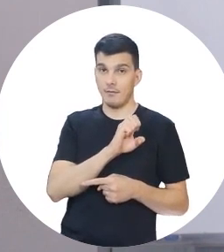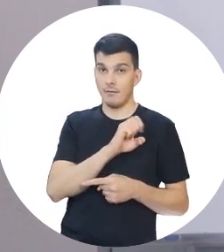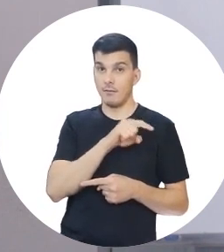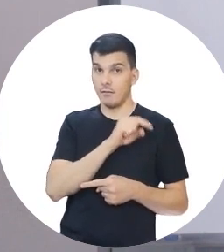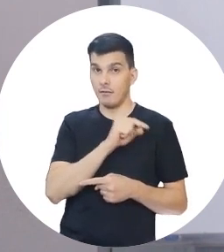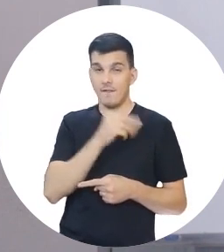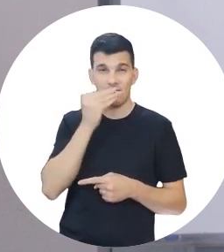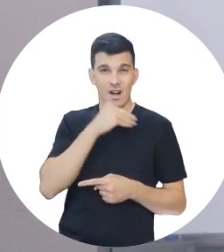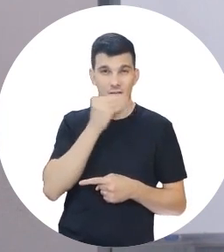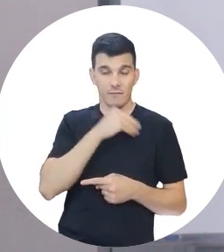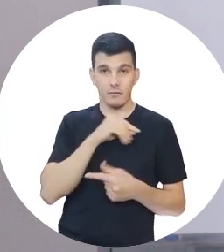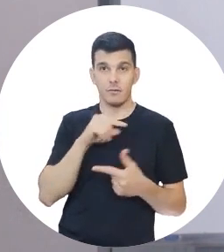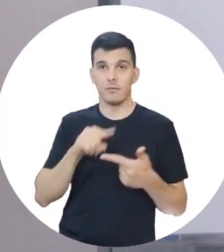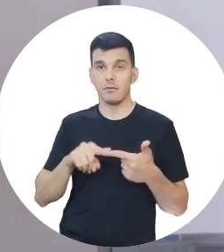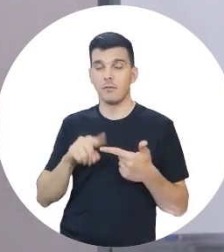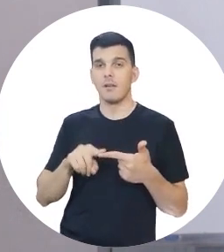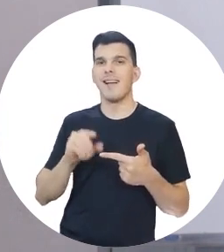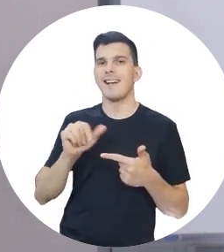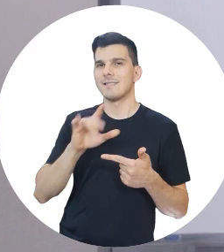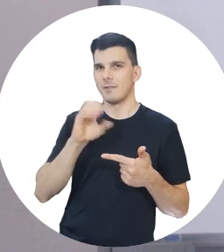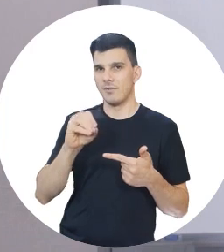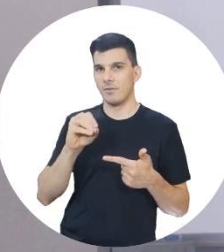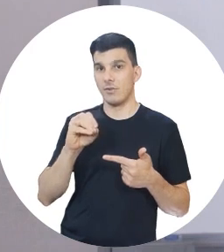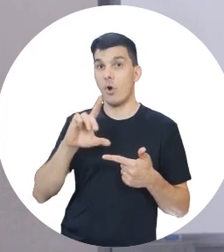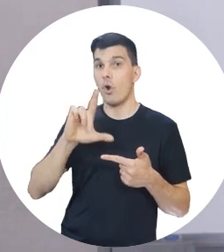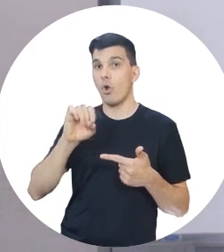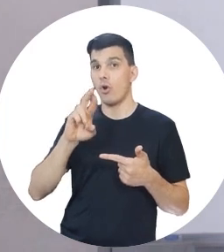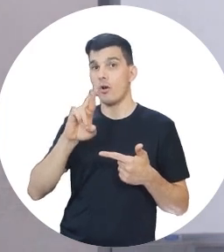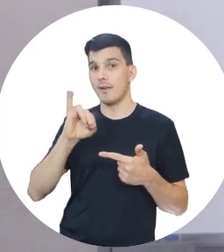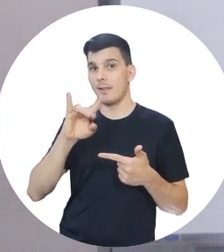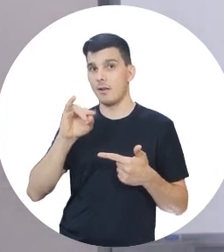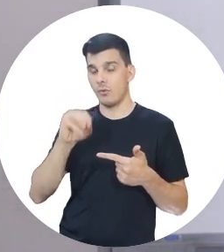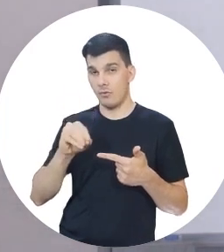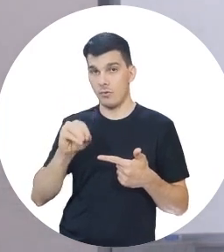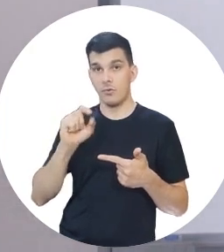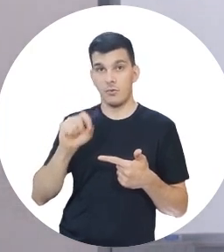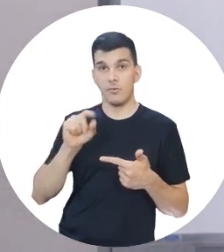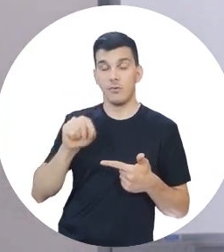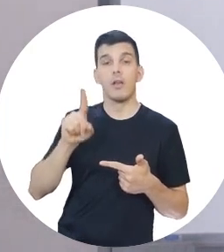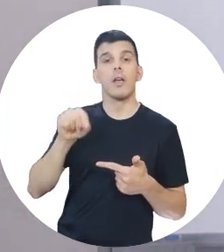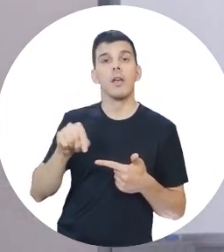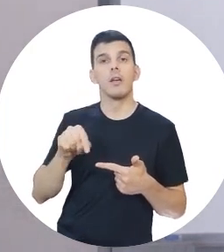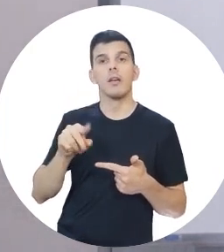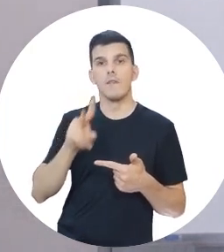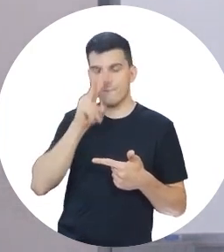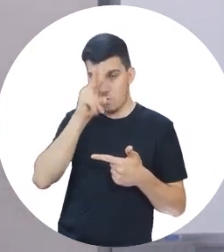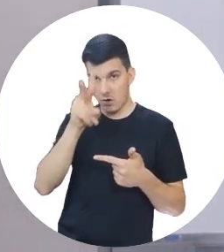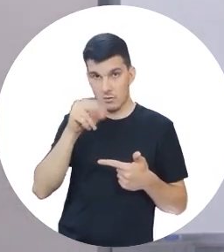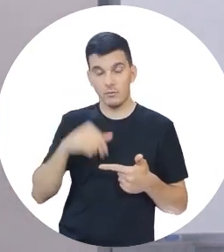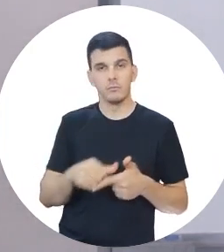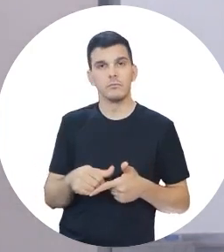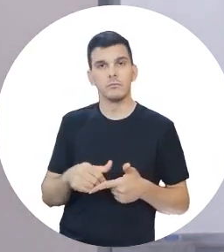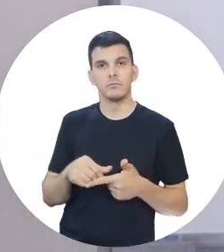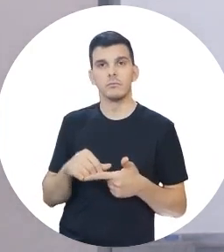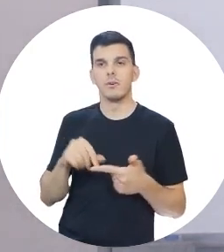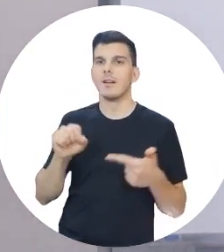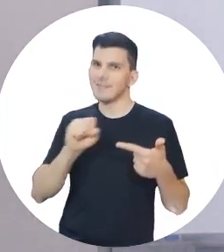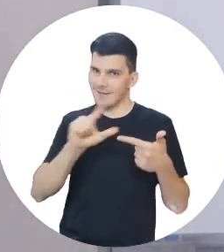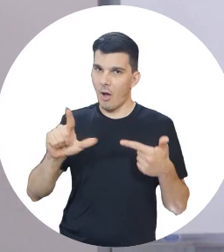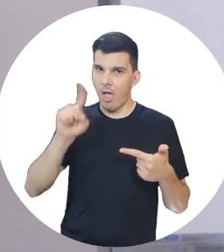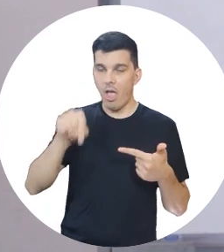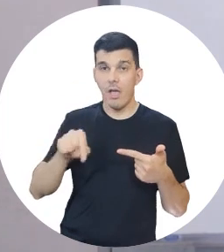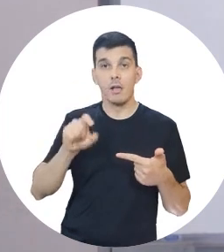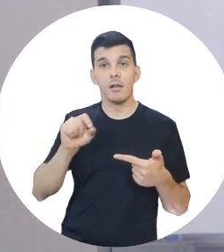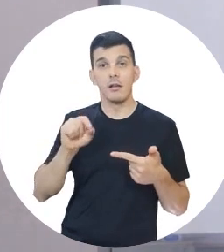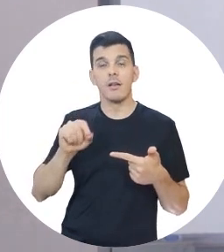de amônio, fraquíssima. O ácido é o ácido clorídrico. Ácido clorídrico, um ácido forte. Então, o